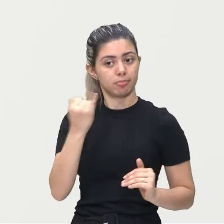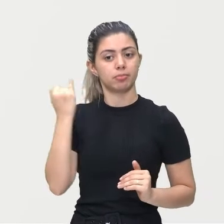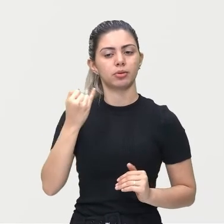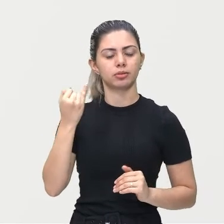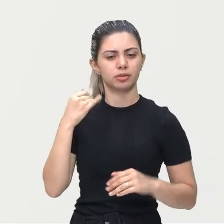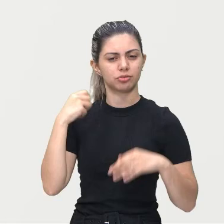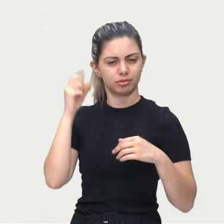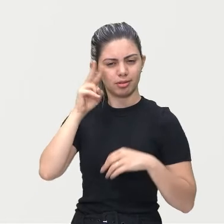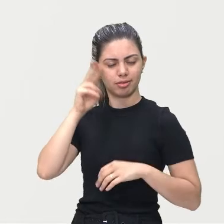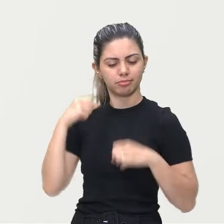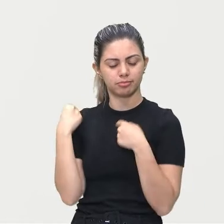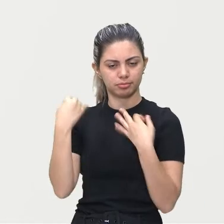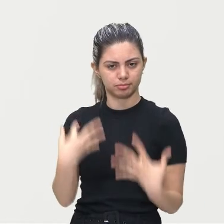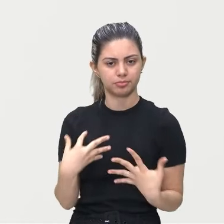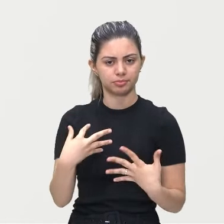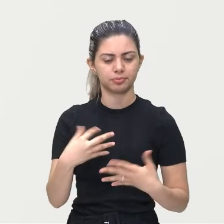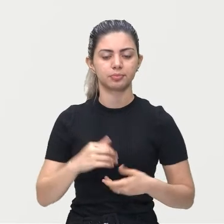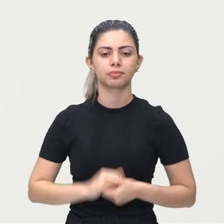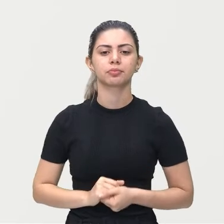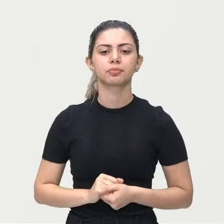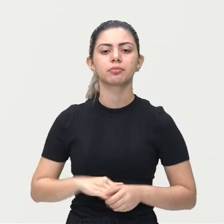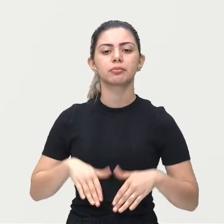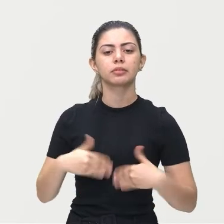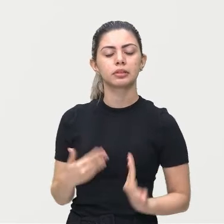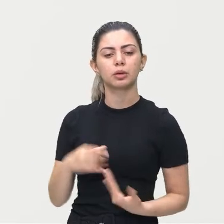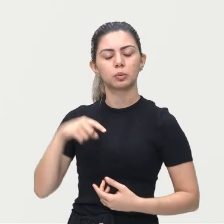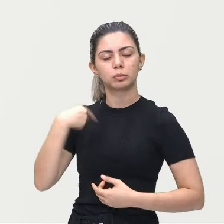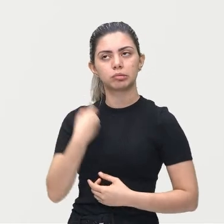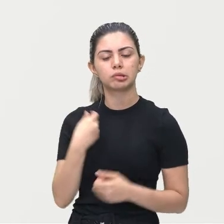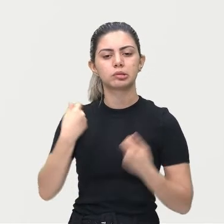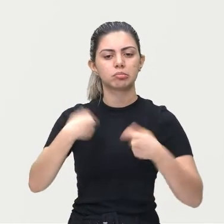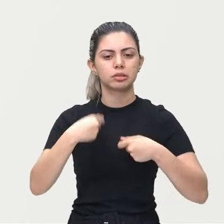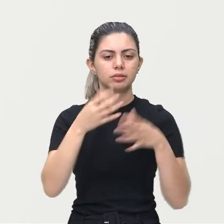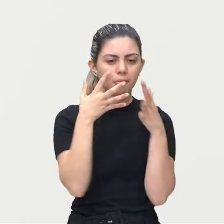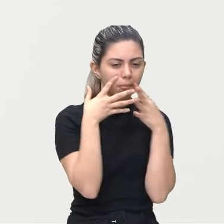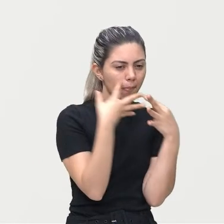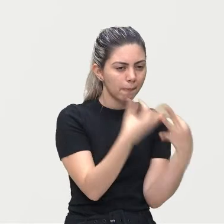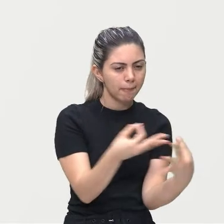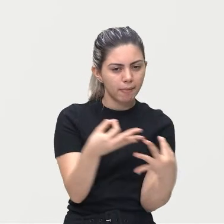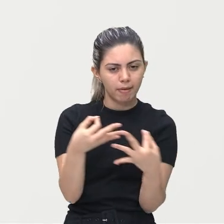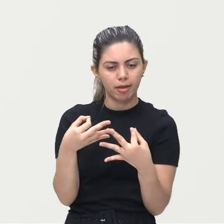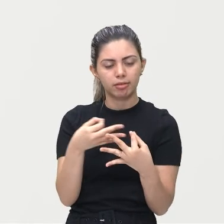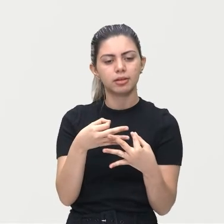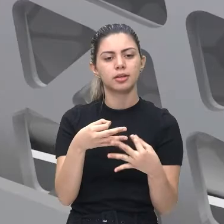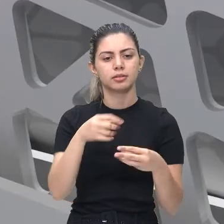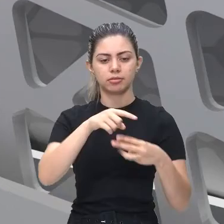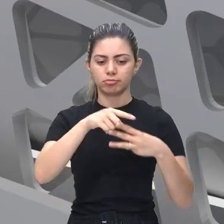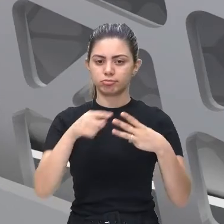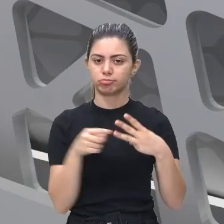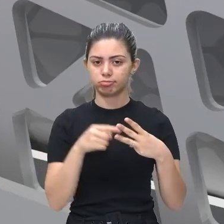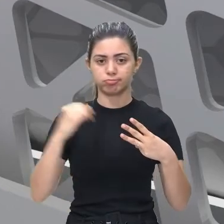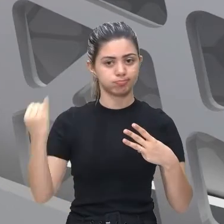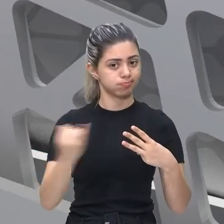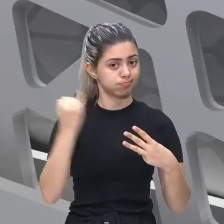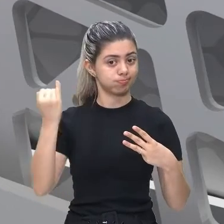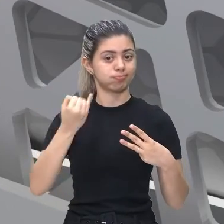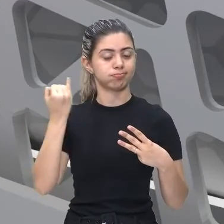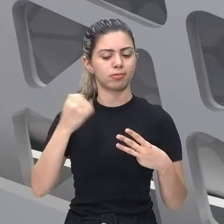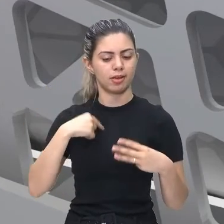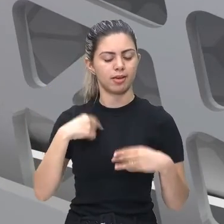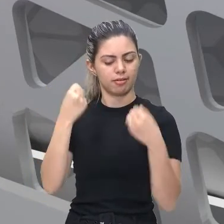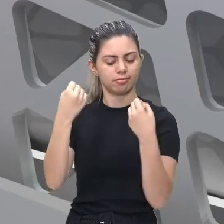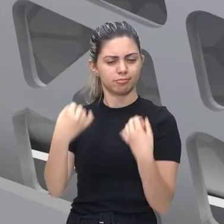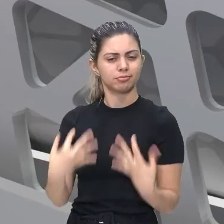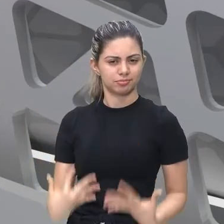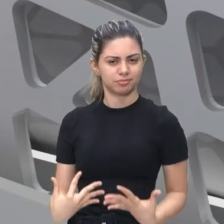certo? Então, nós temos que estar atento a esse resumo, né, que o professor